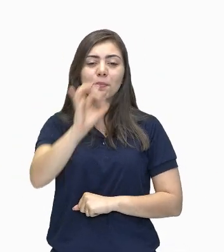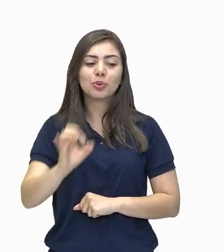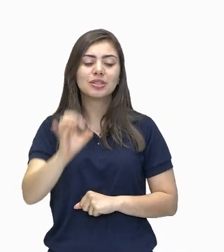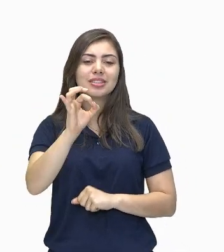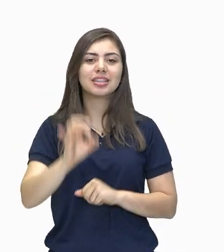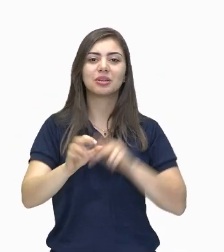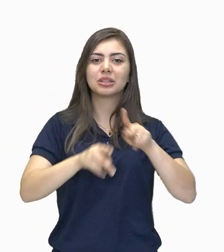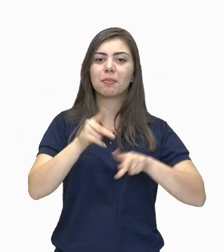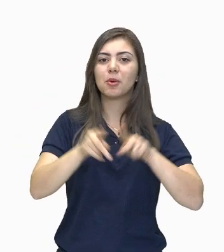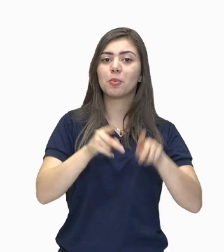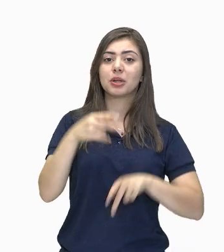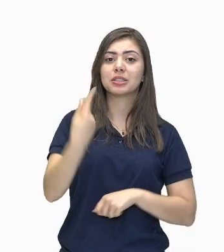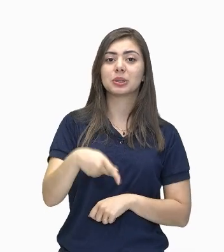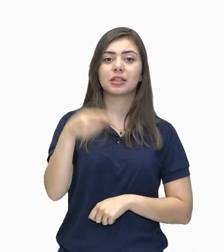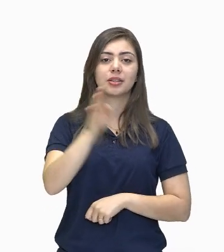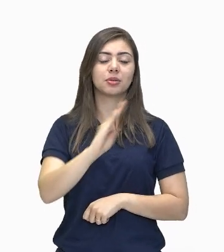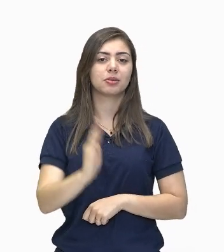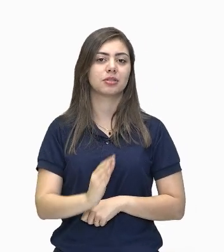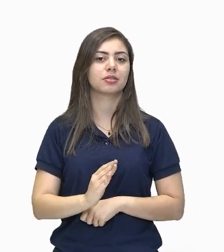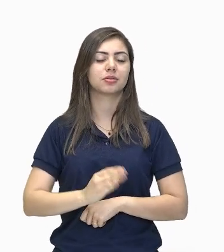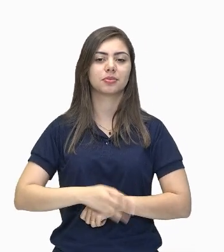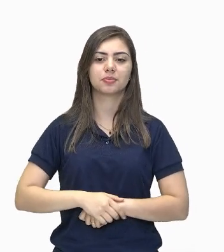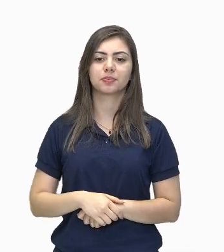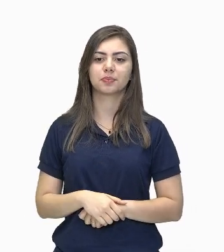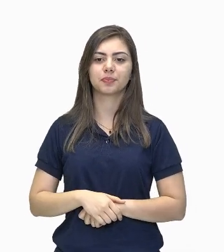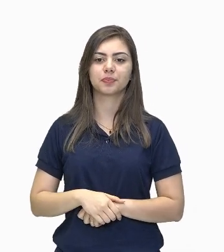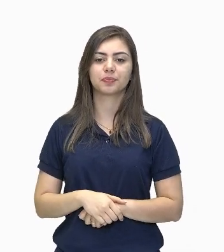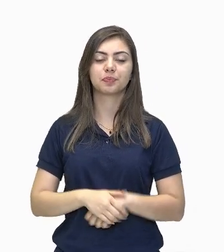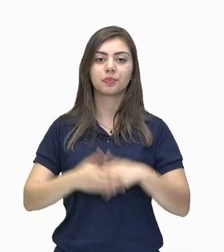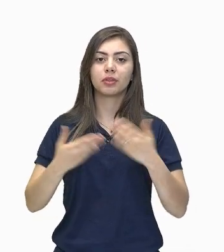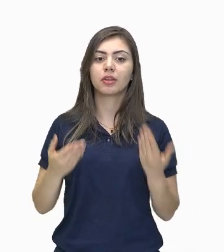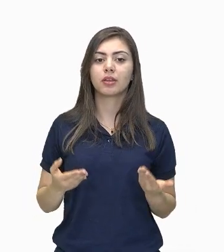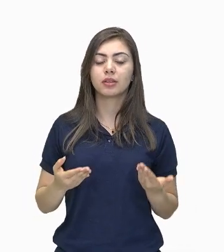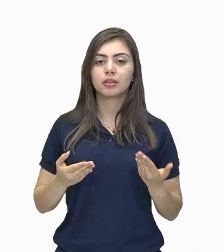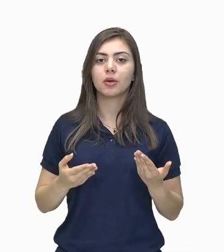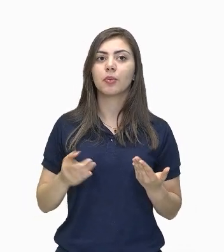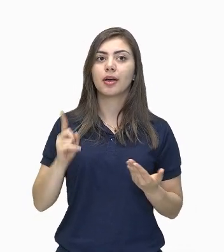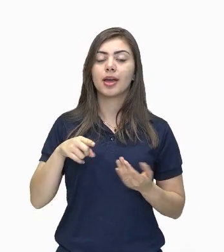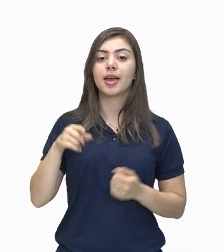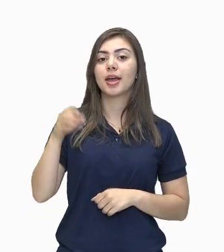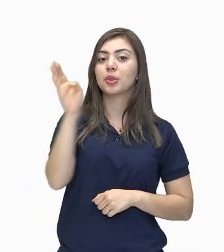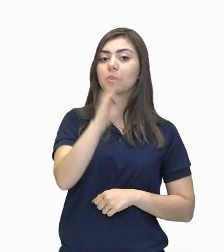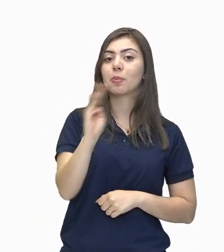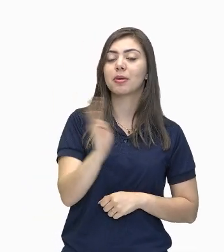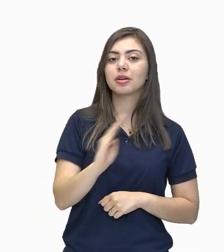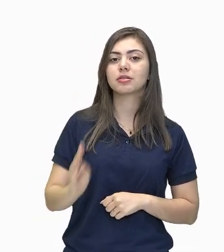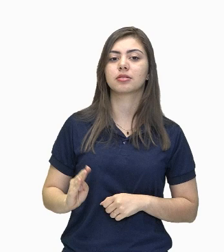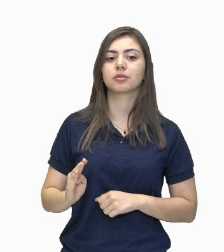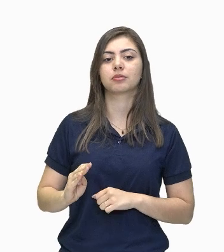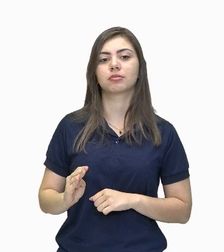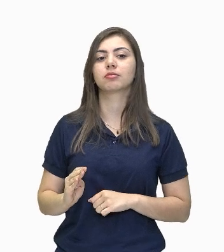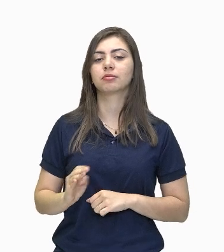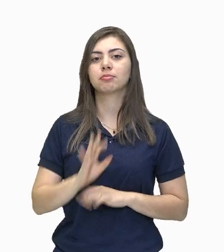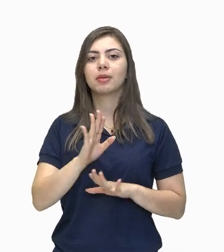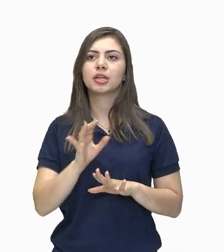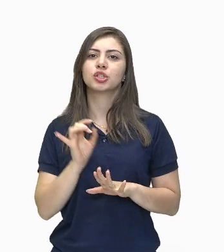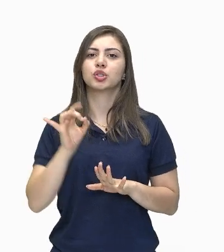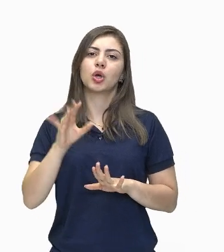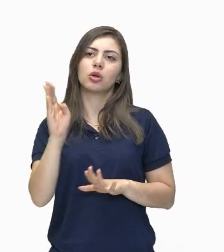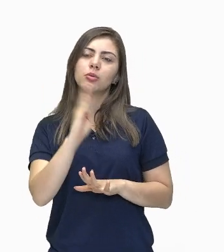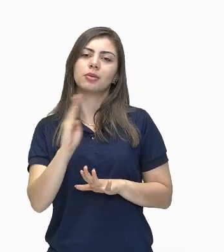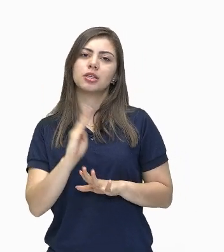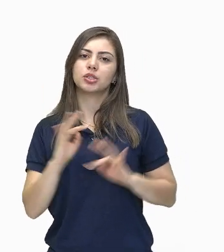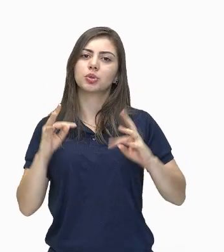os indivíduos da população, né? Isso quando a gente pensa no país todo, né? Mas a pesquisa censitária também são aplicadas aí